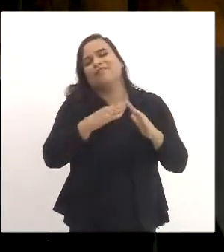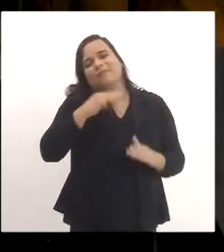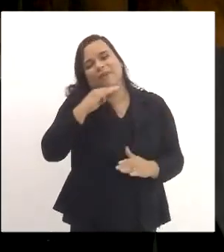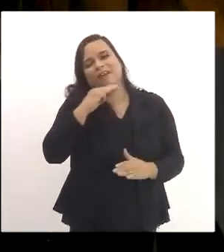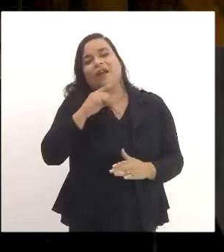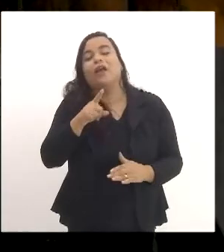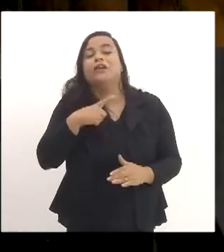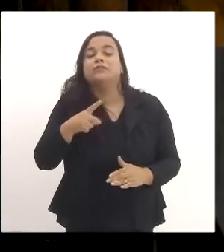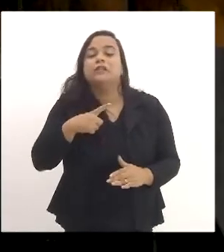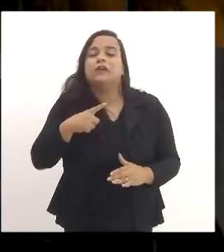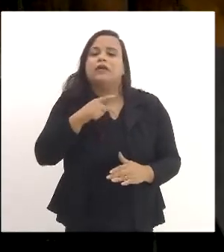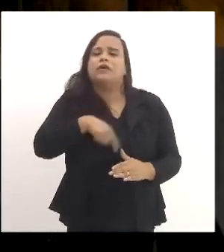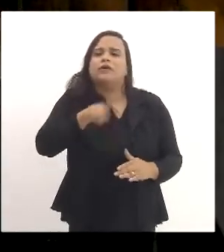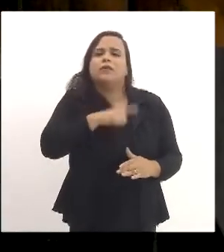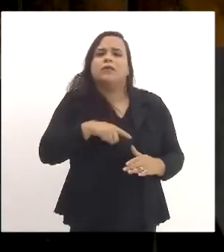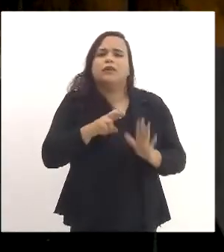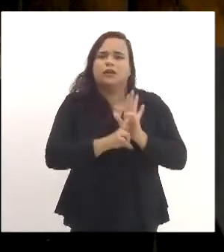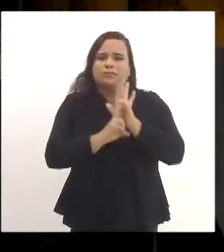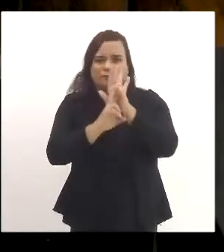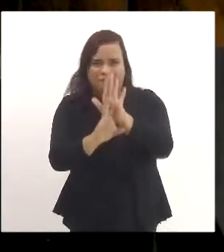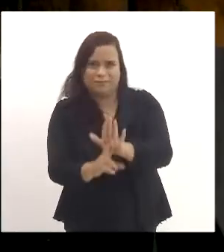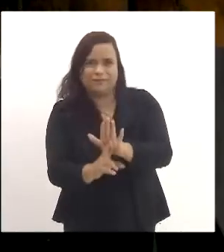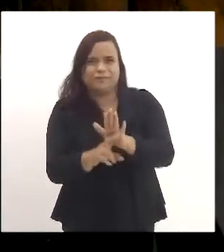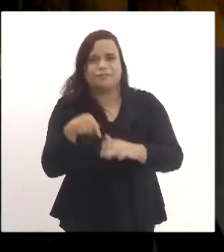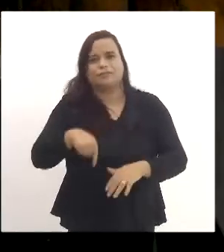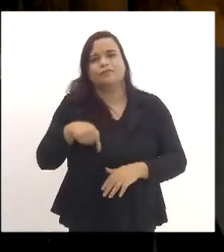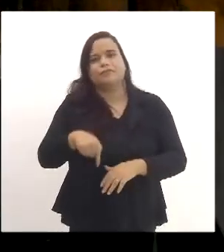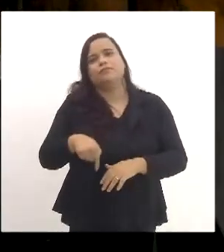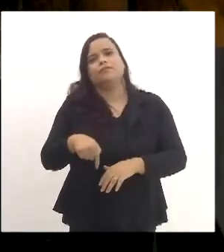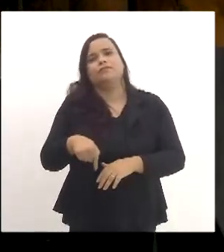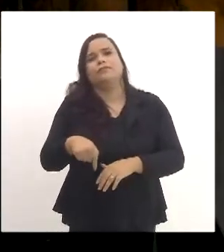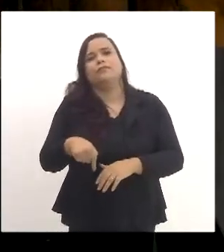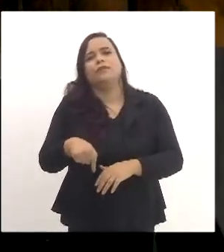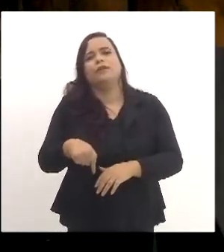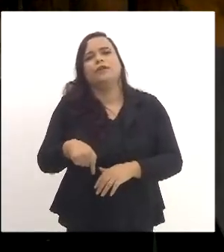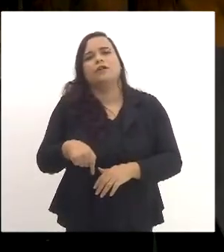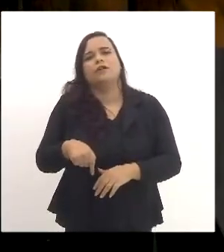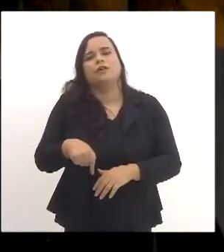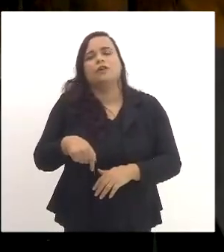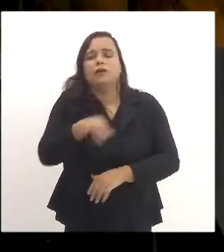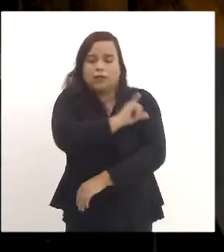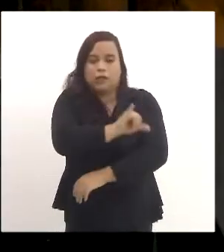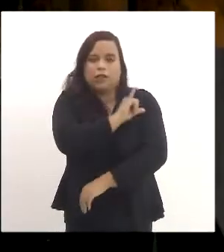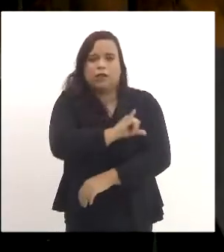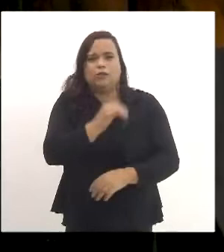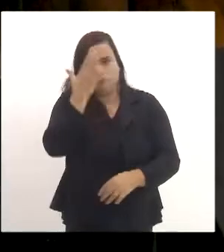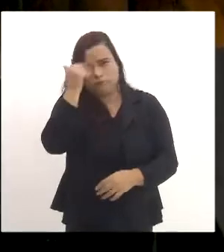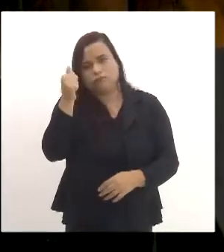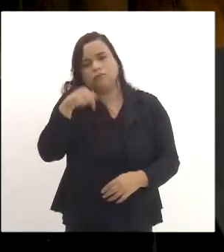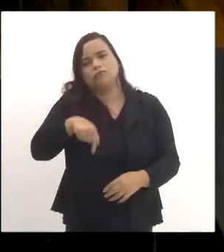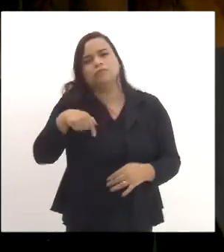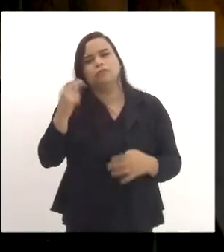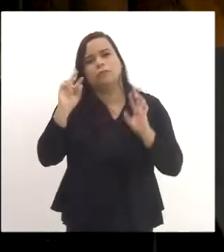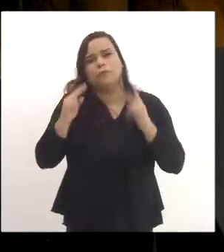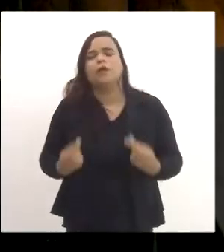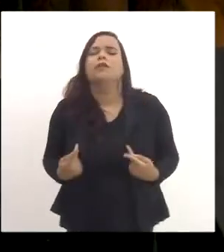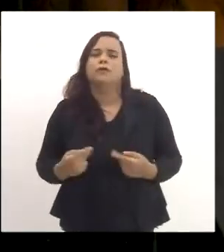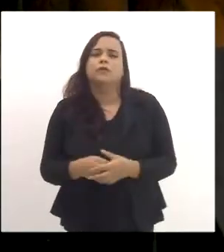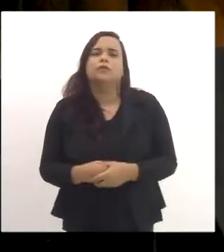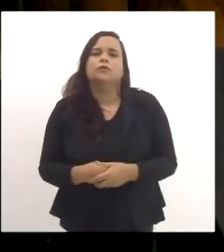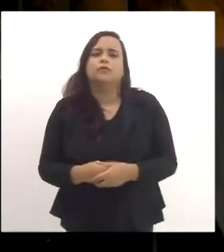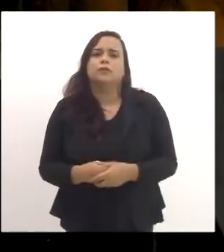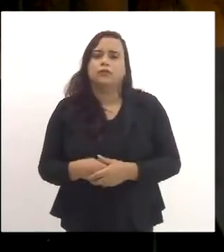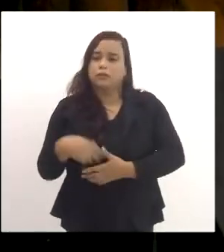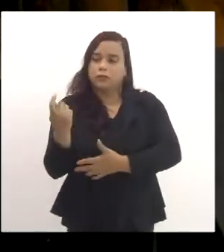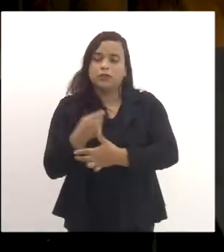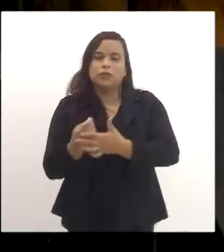Rio de Janeiro na defesa da condição humana. Como escreveu a Eliana Sousa no seu livro